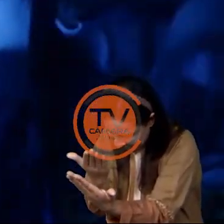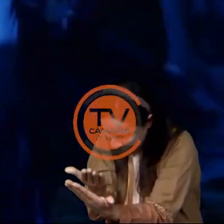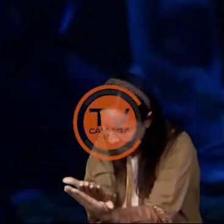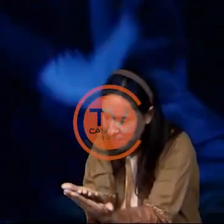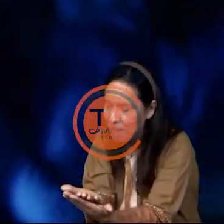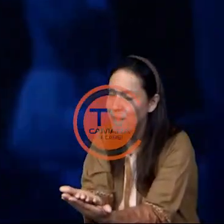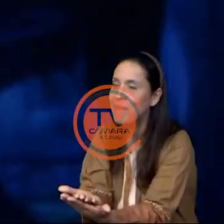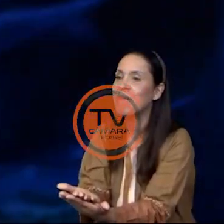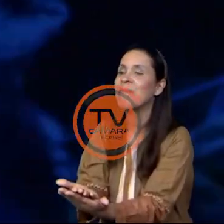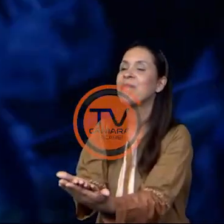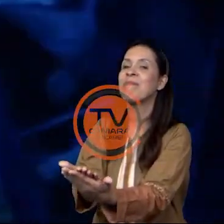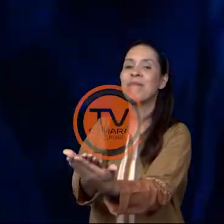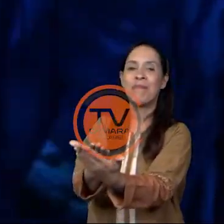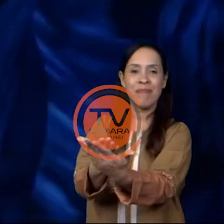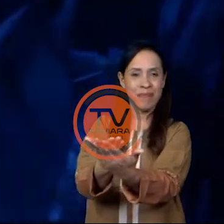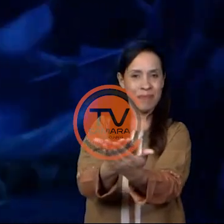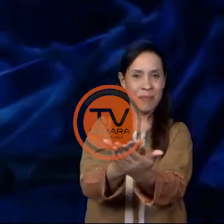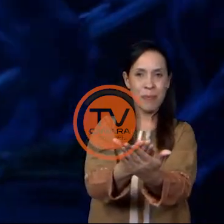confiarei,